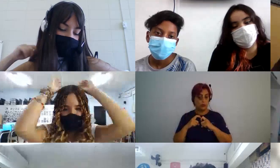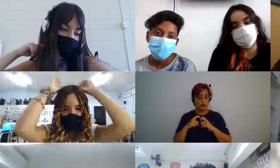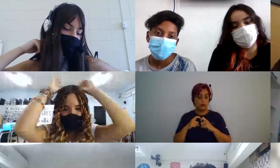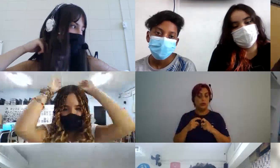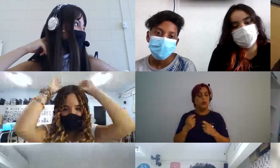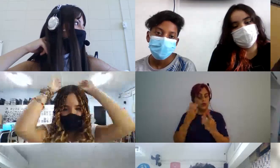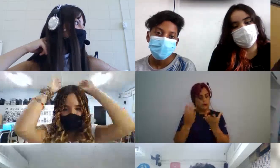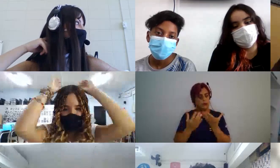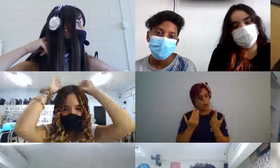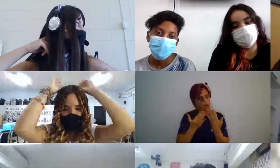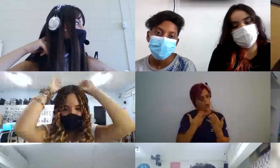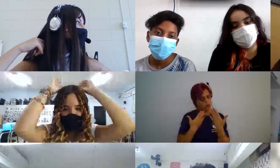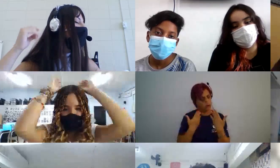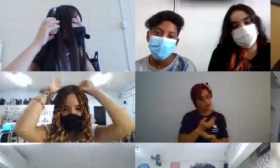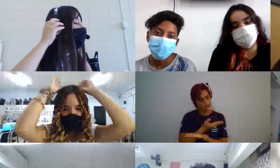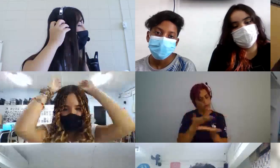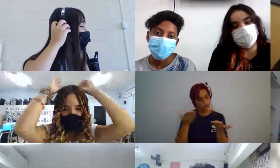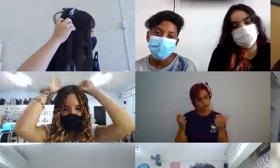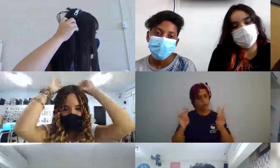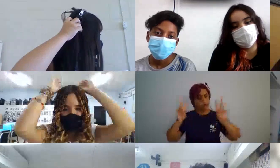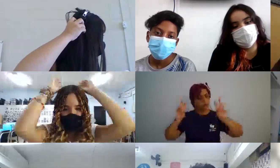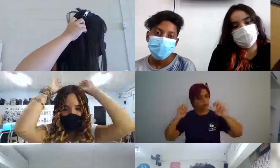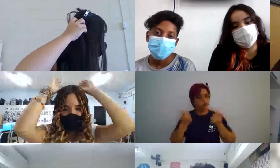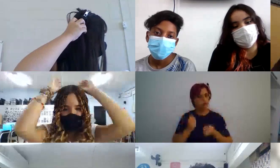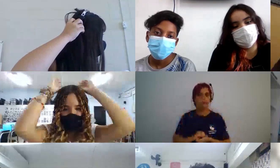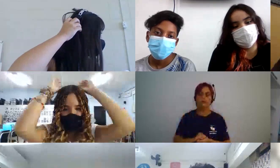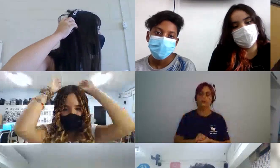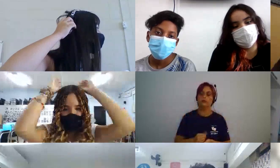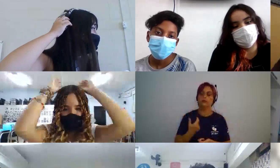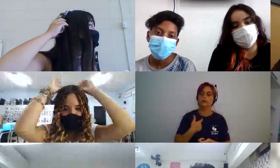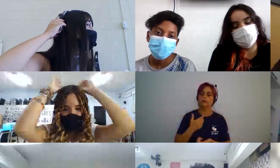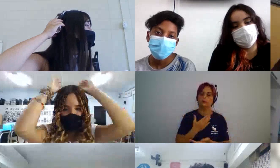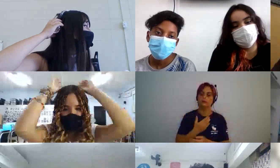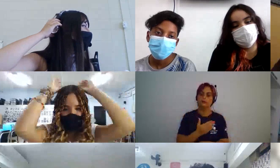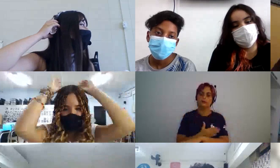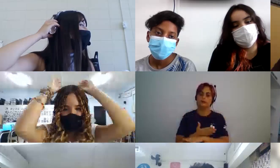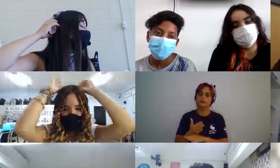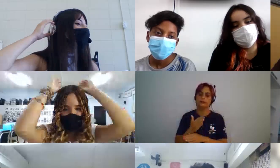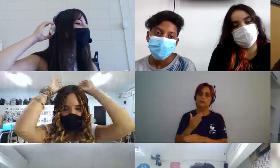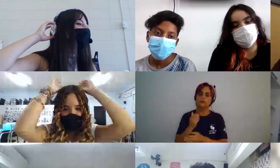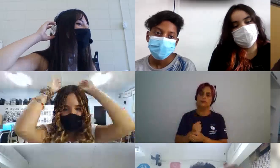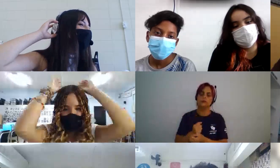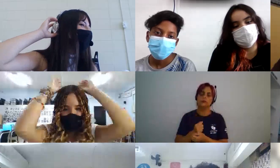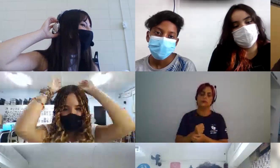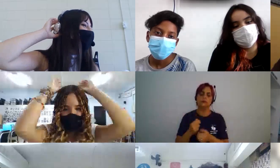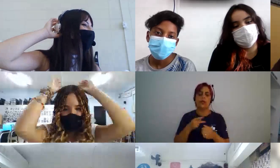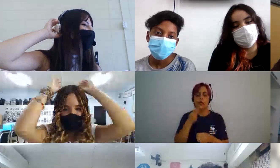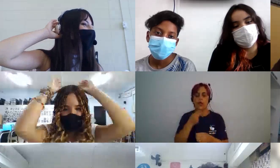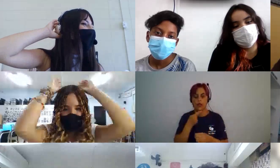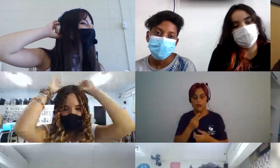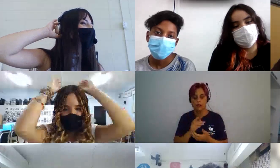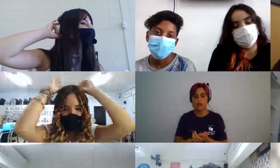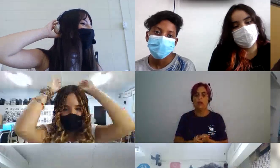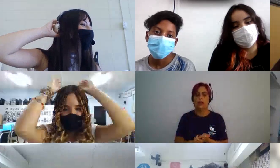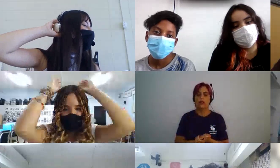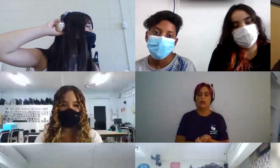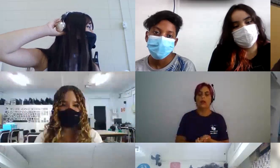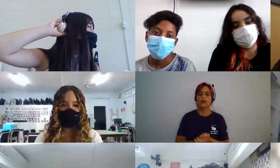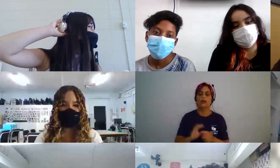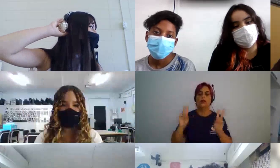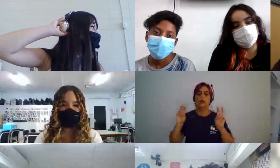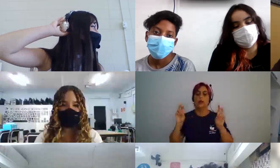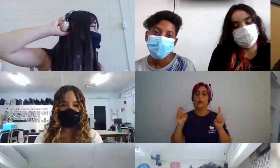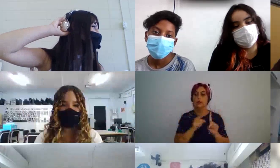bater um papo com você sobre esse assunto. Eu costumo dizer que para a gente começar a falar de gravidez na adolescência e